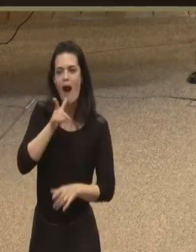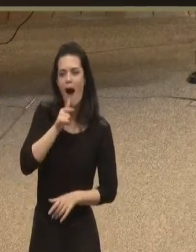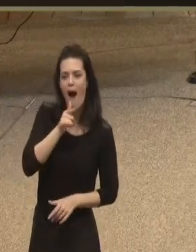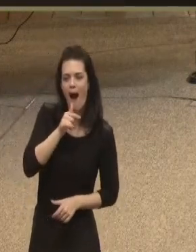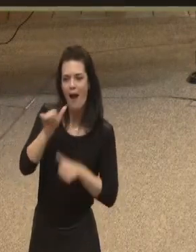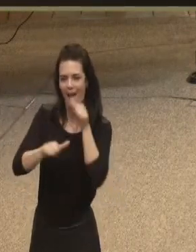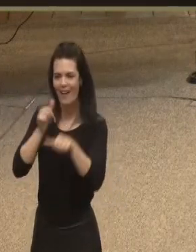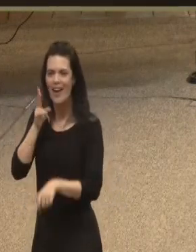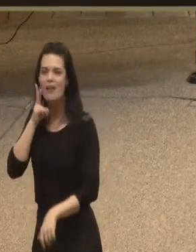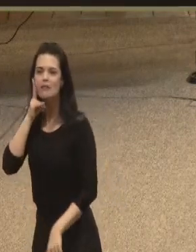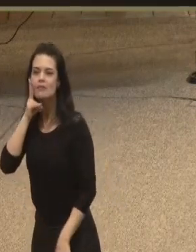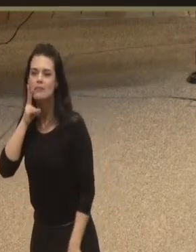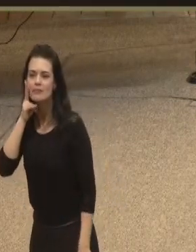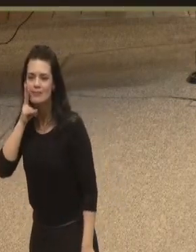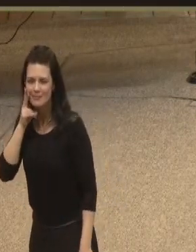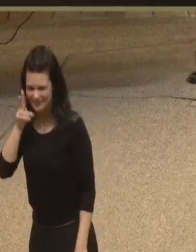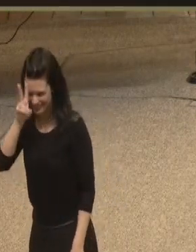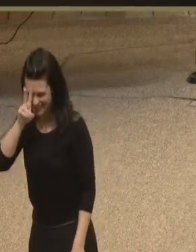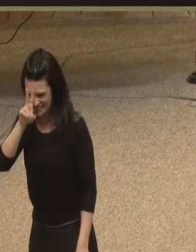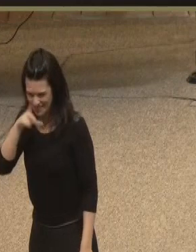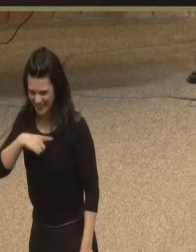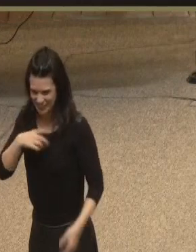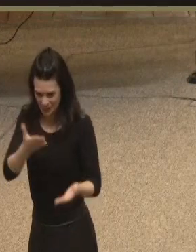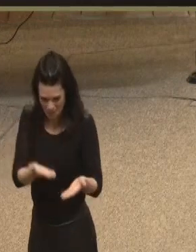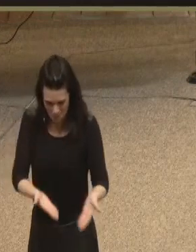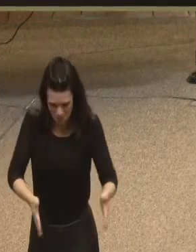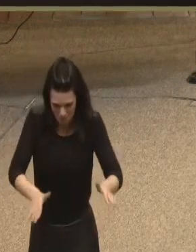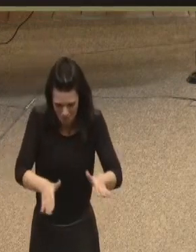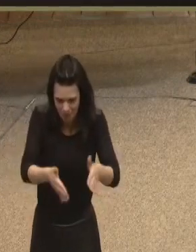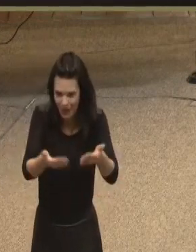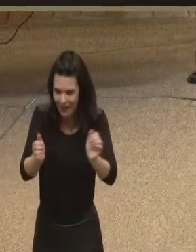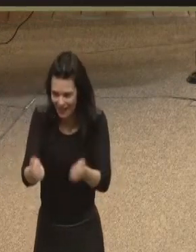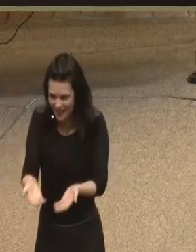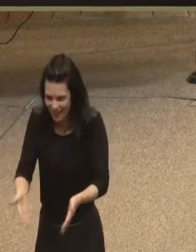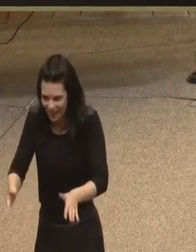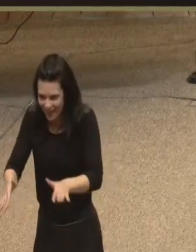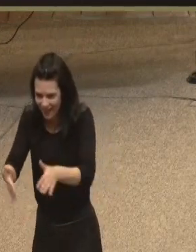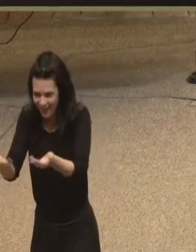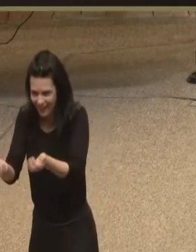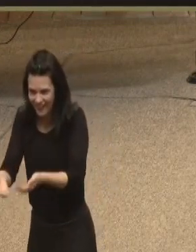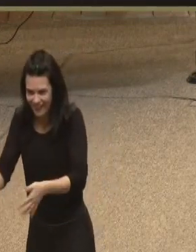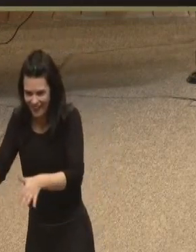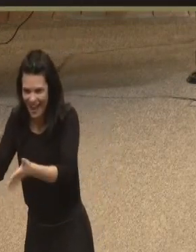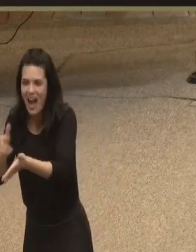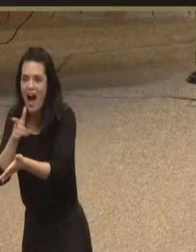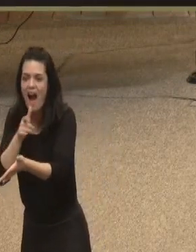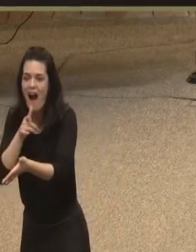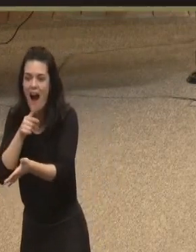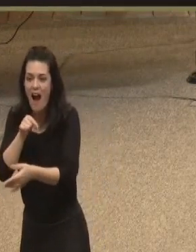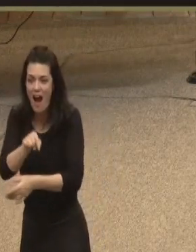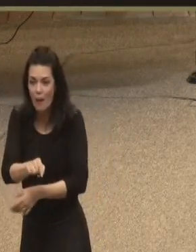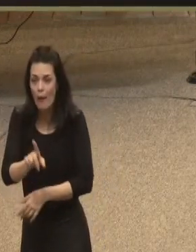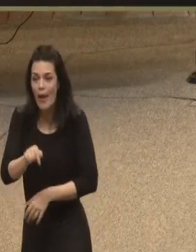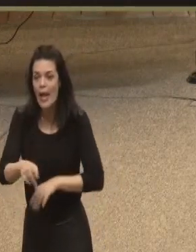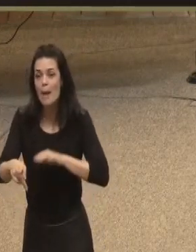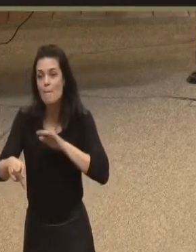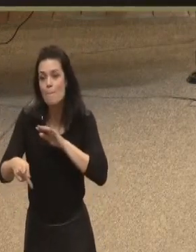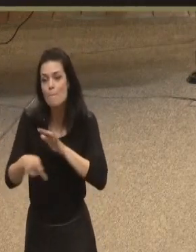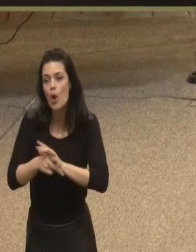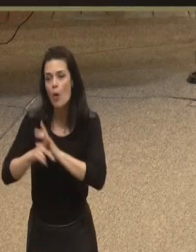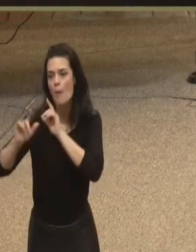para transformar a água em vinho. Aquelas talhas, grandes vasos, eram utilizados para esses rituais